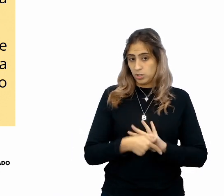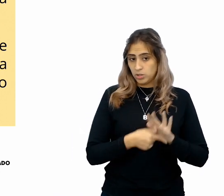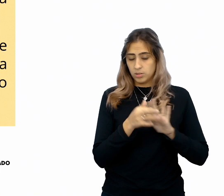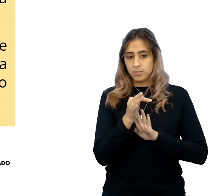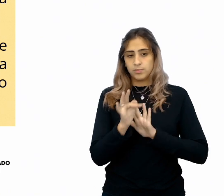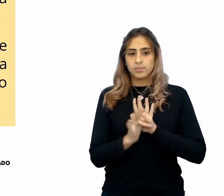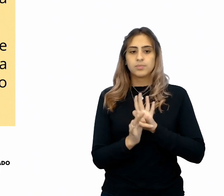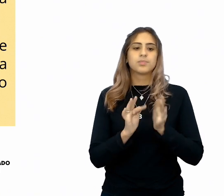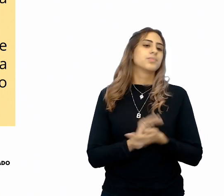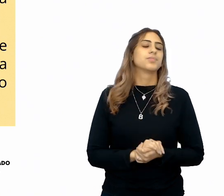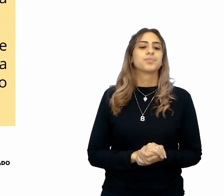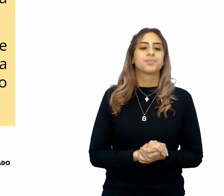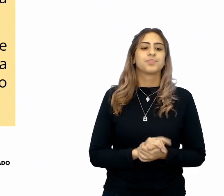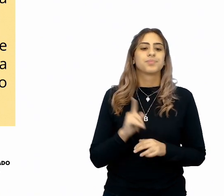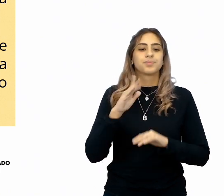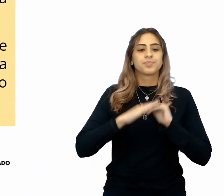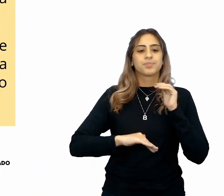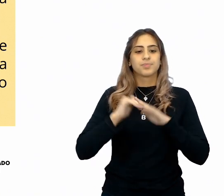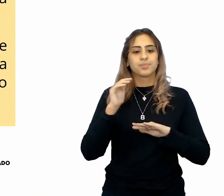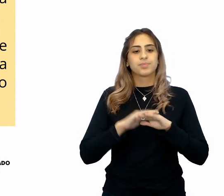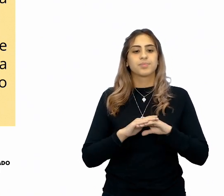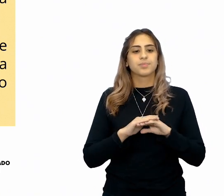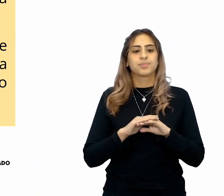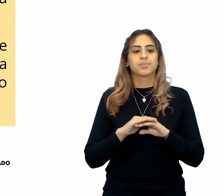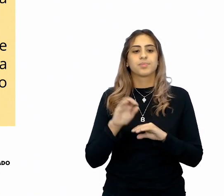textuais. A habilidade